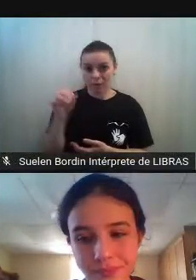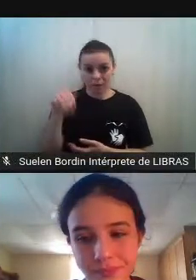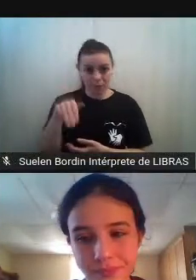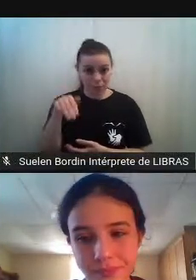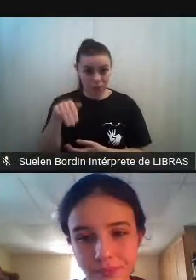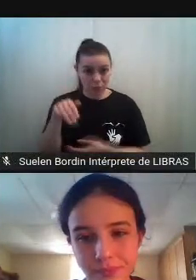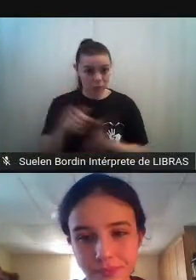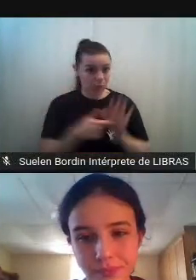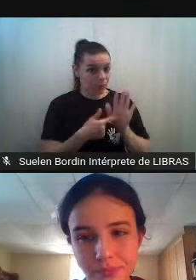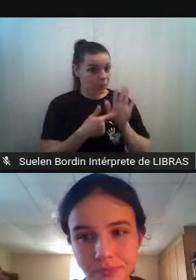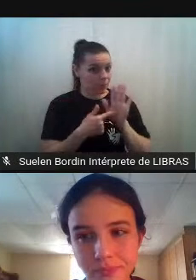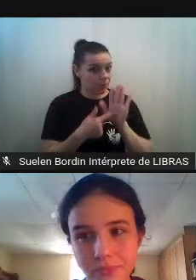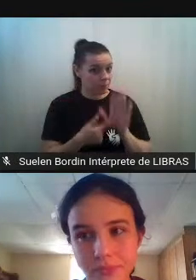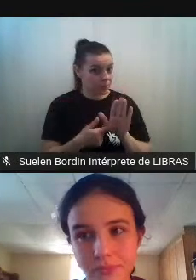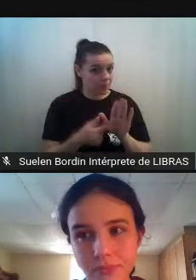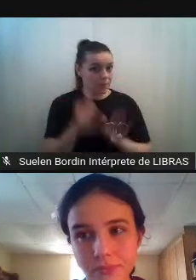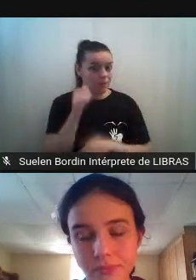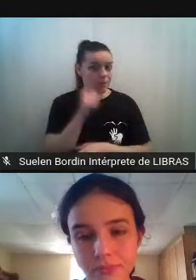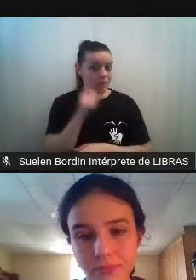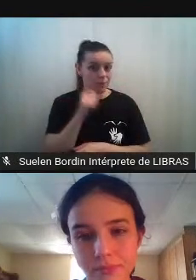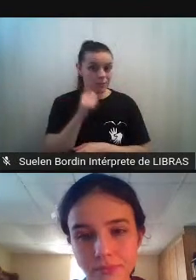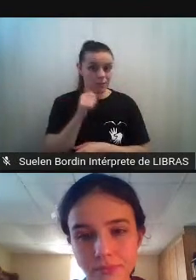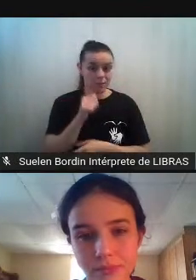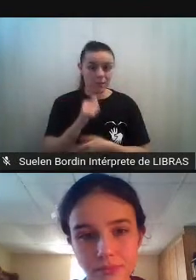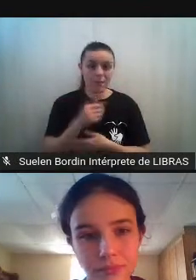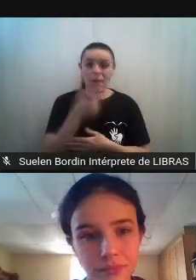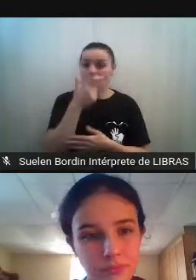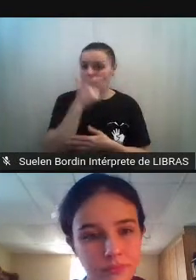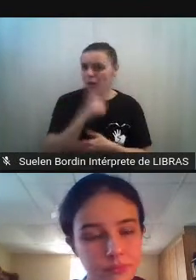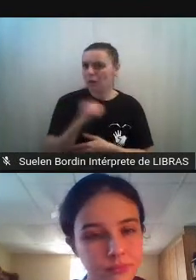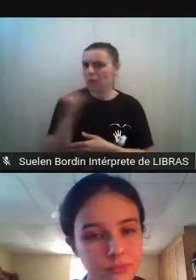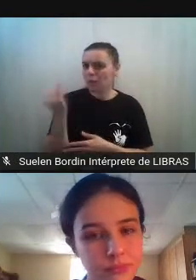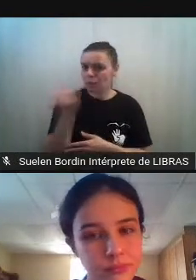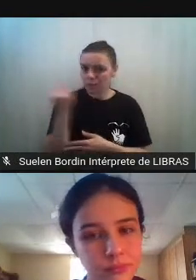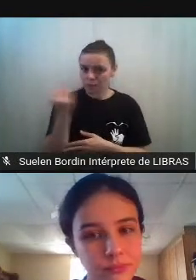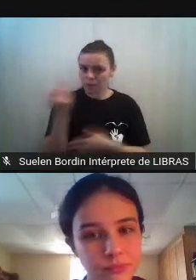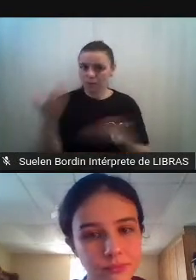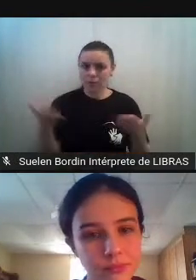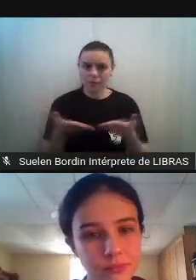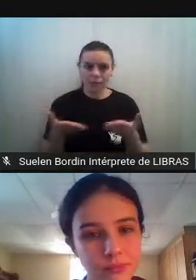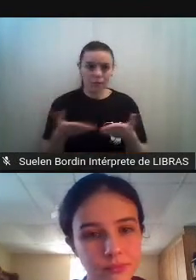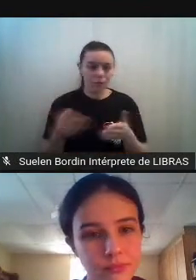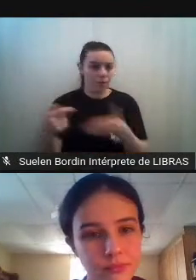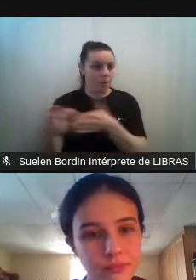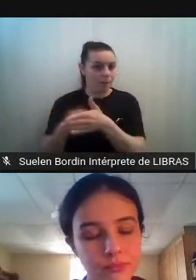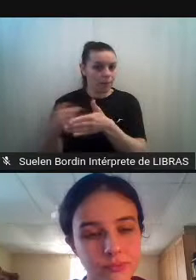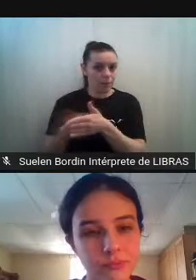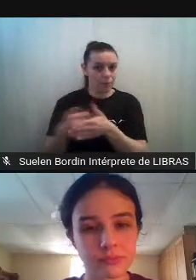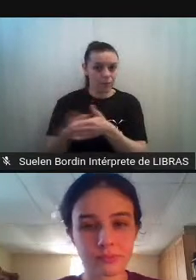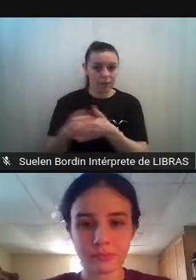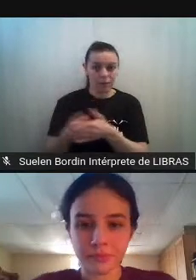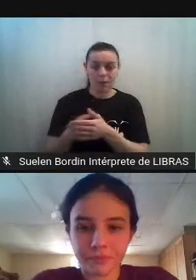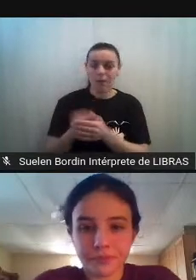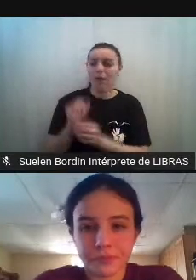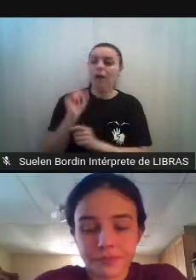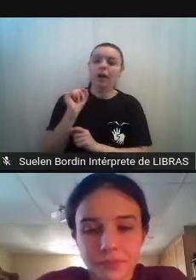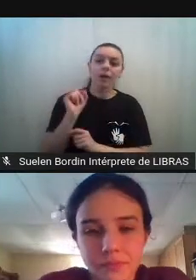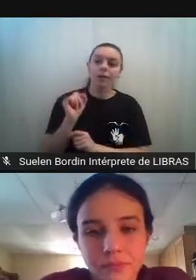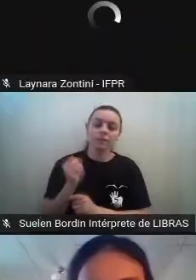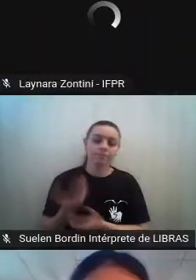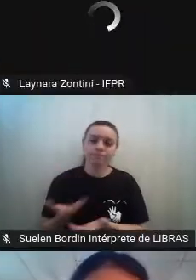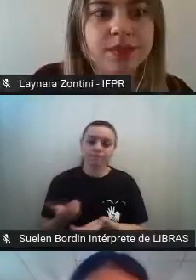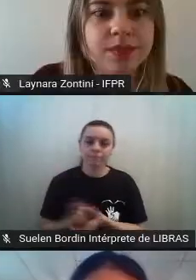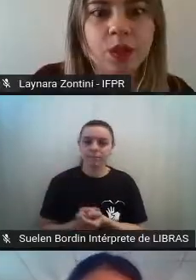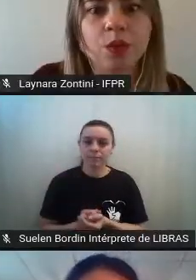apresentação das meninas, e acho importante a gente abrir as perguntas para o público. Não sei se tem algumas perguntas aí,